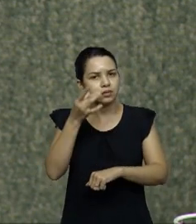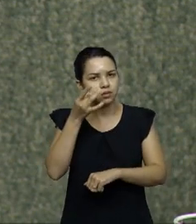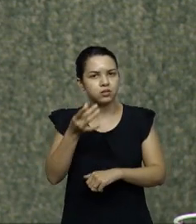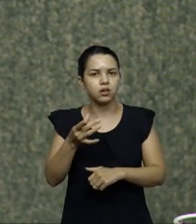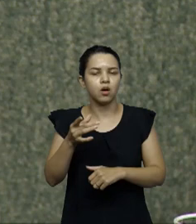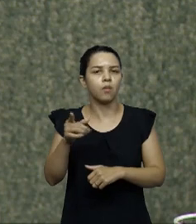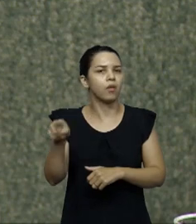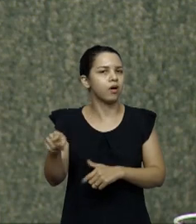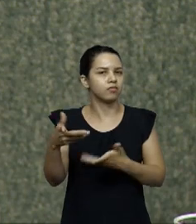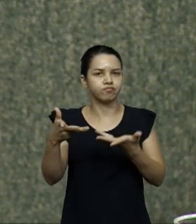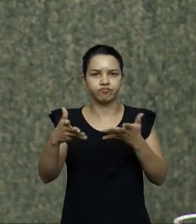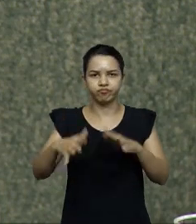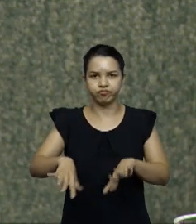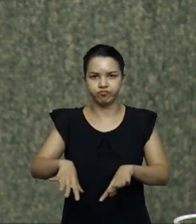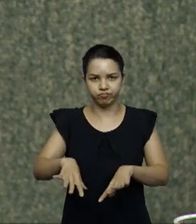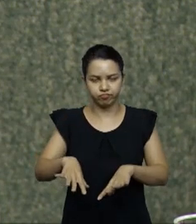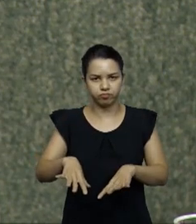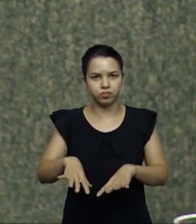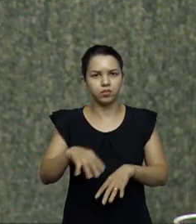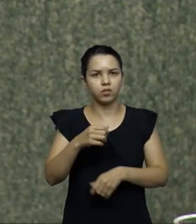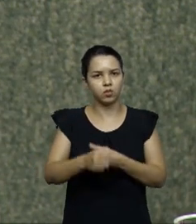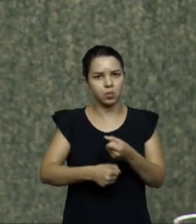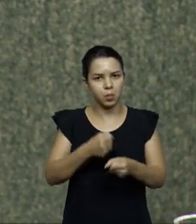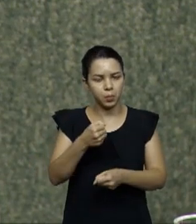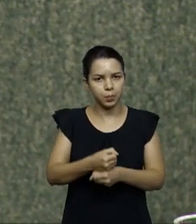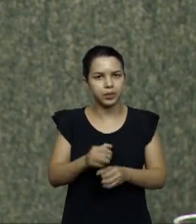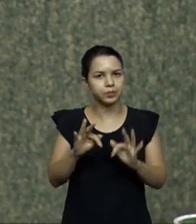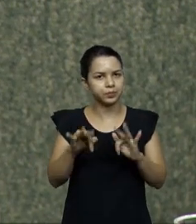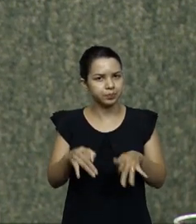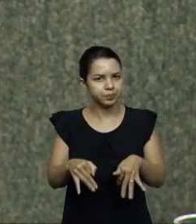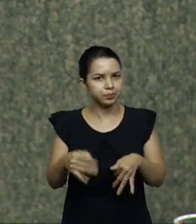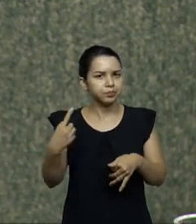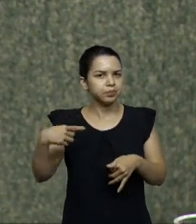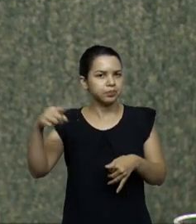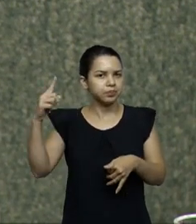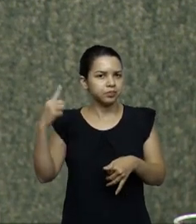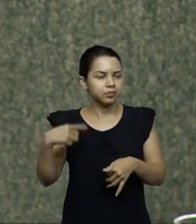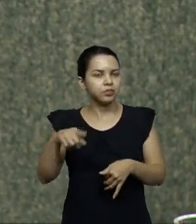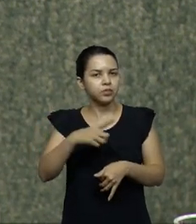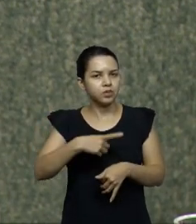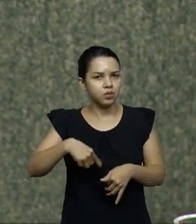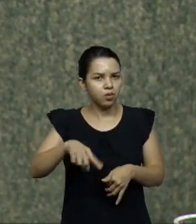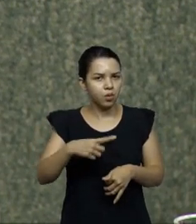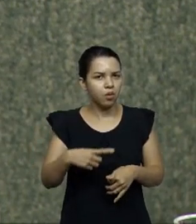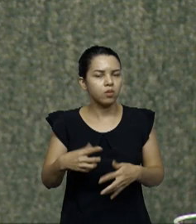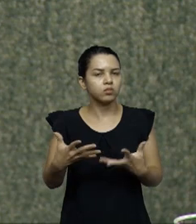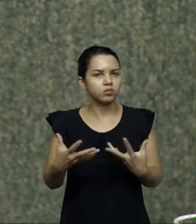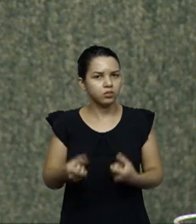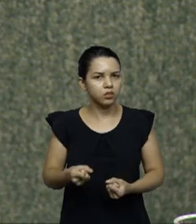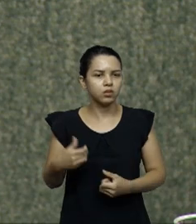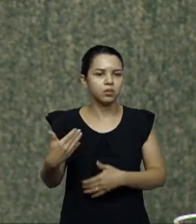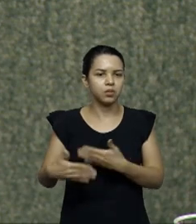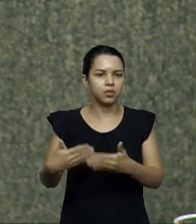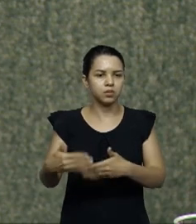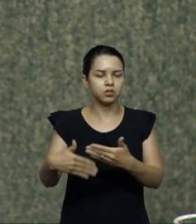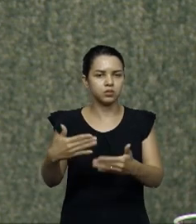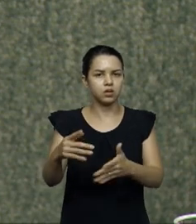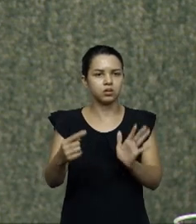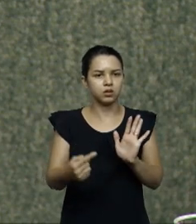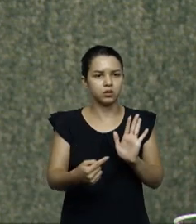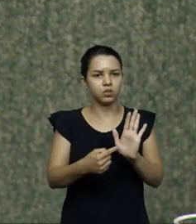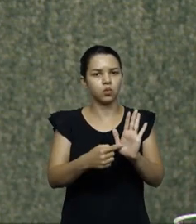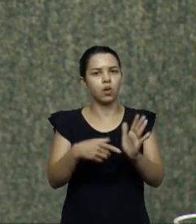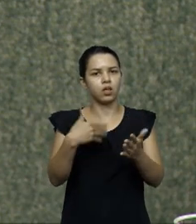legado esse pedido no final do ano nós encaramos todo esse processo e as denúncias chegam